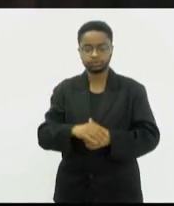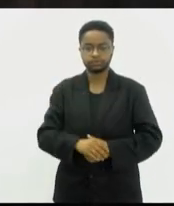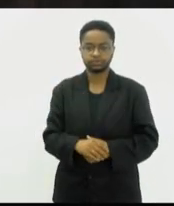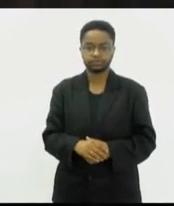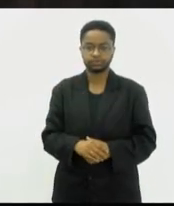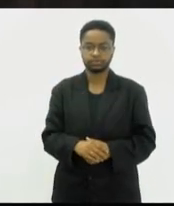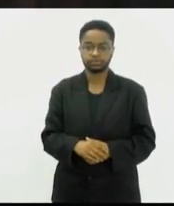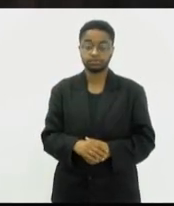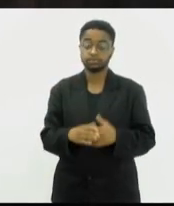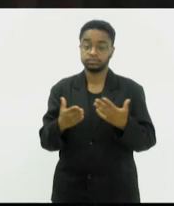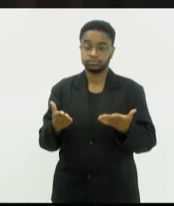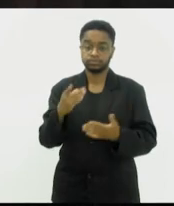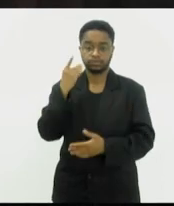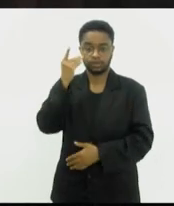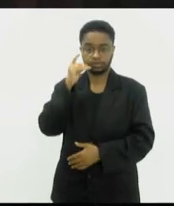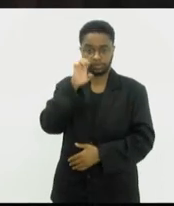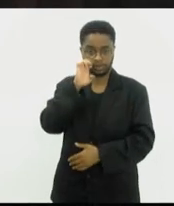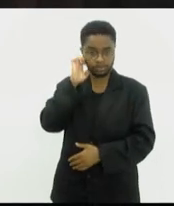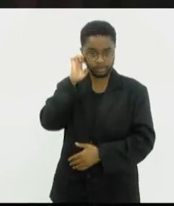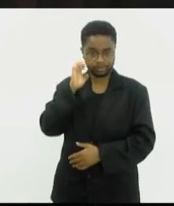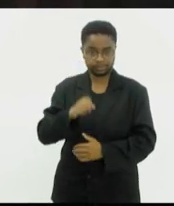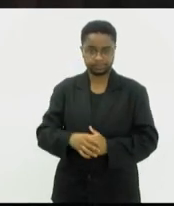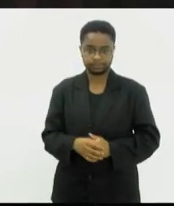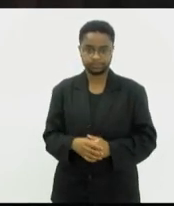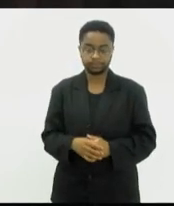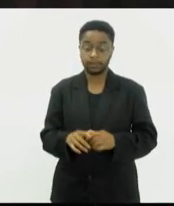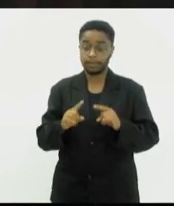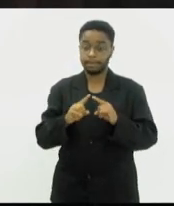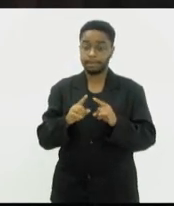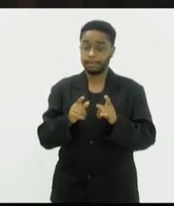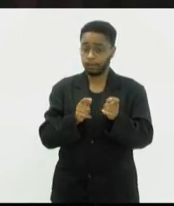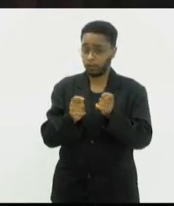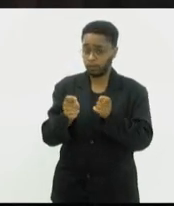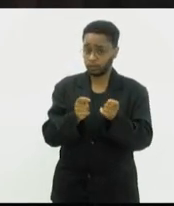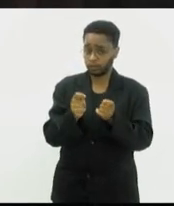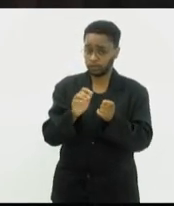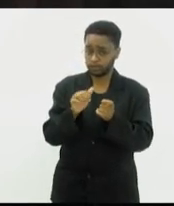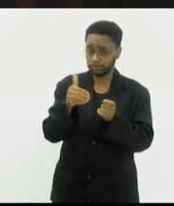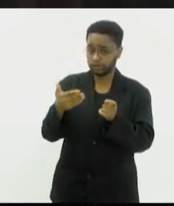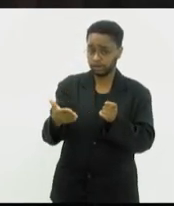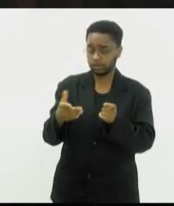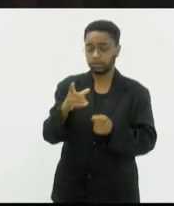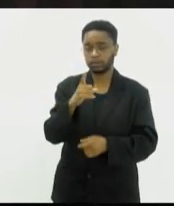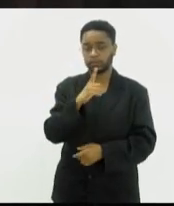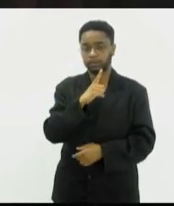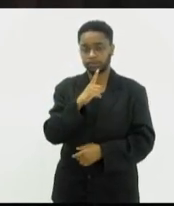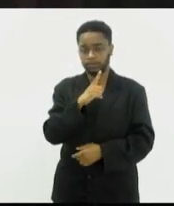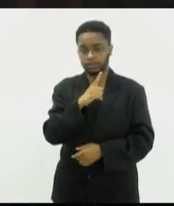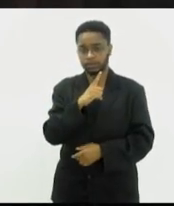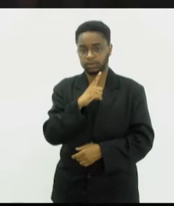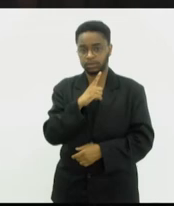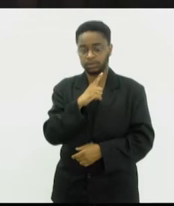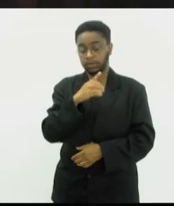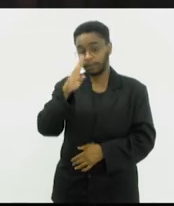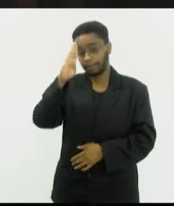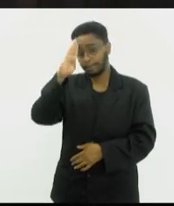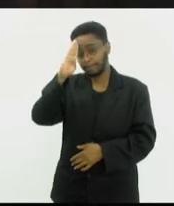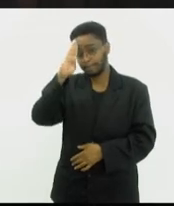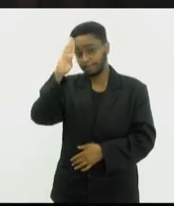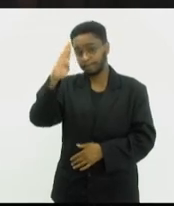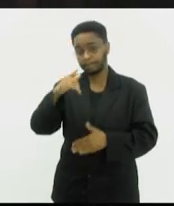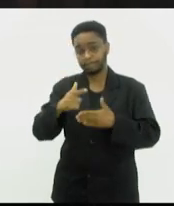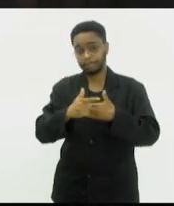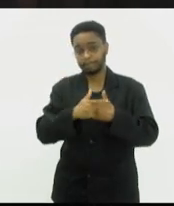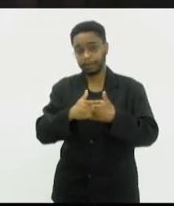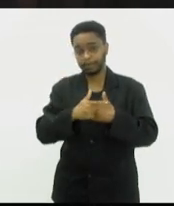Veja a deputada Érica Takimoto. No controle externo, nós temos a principal função